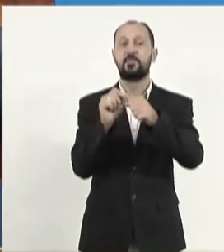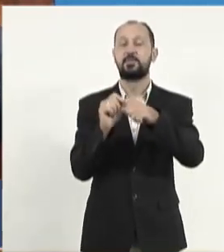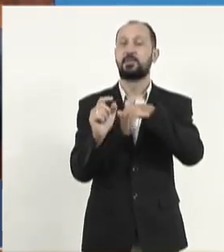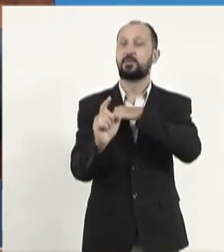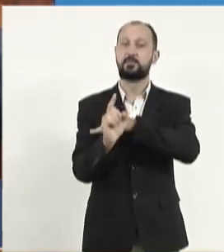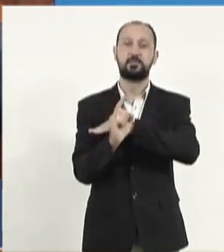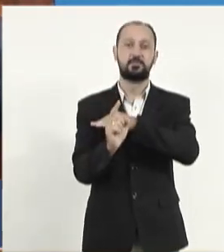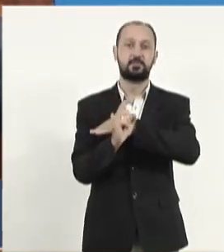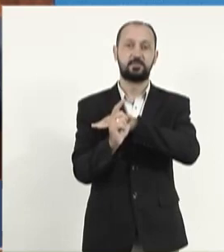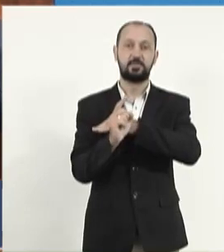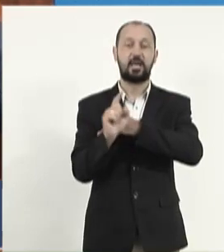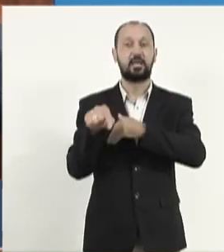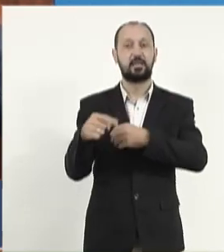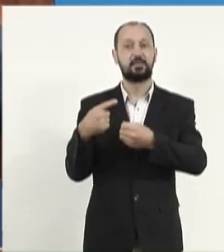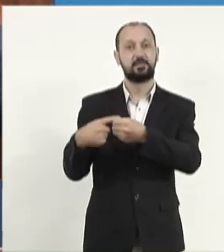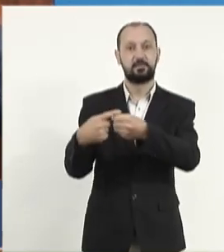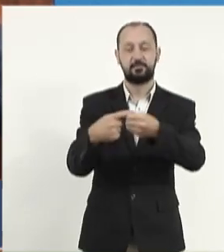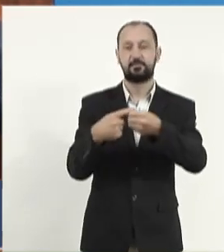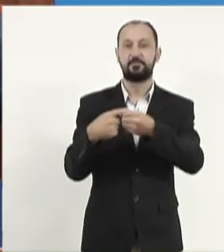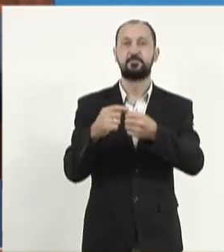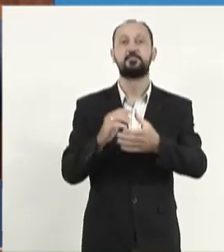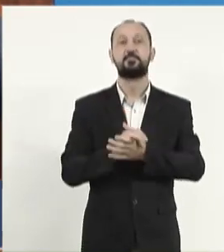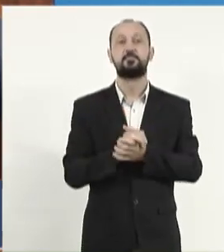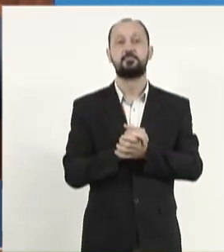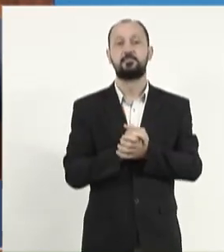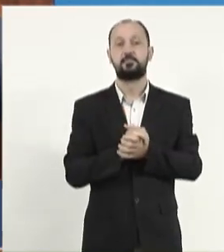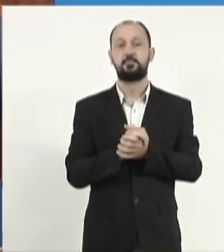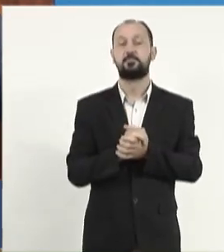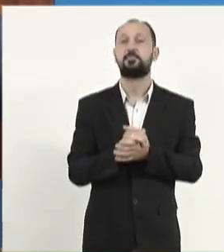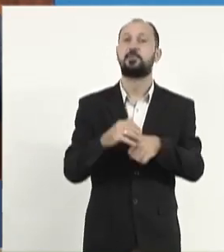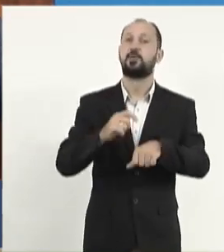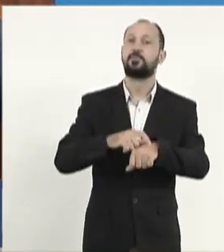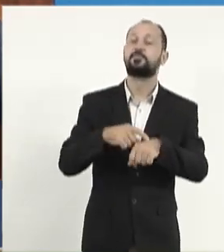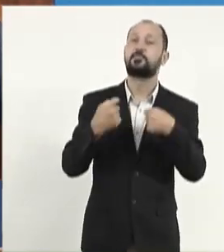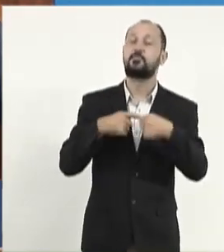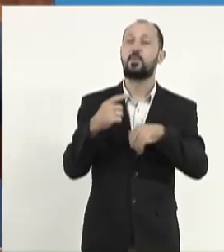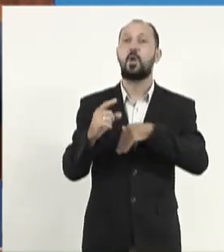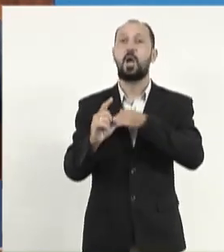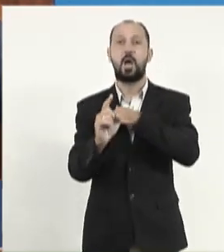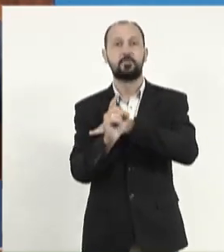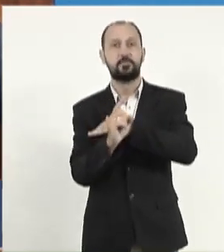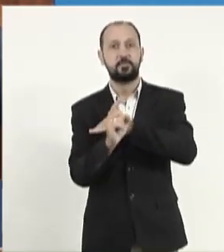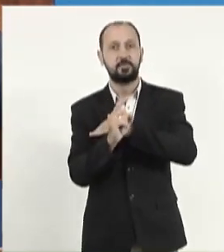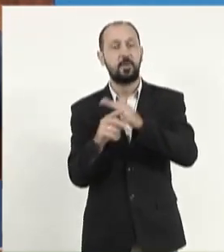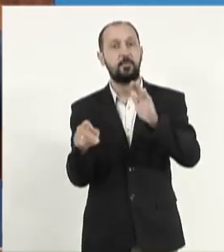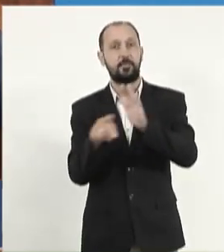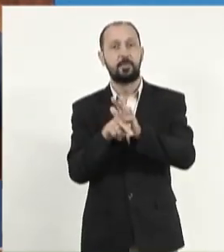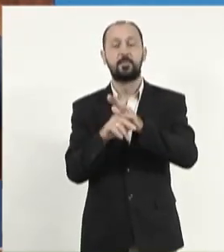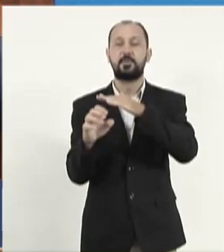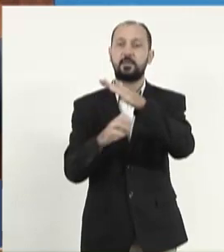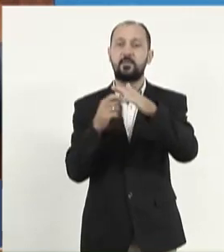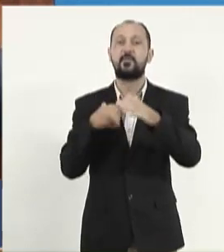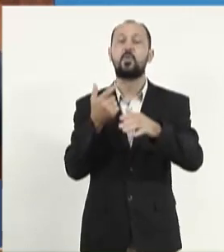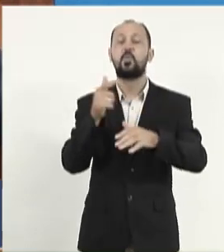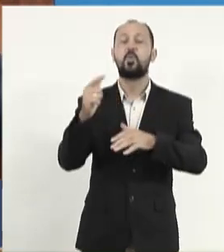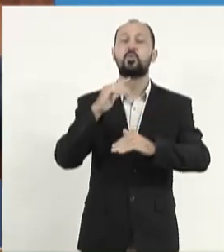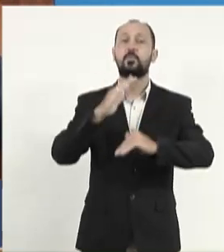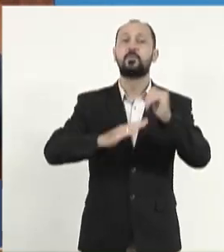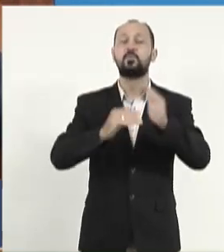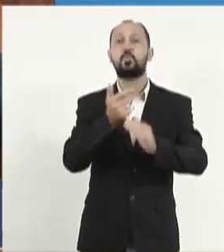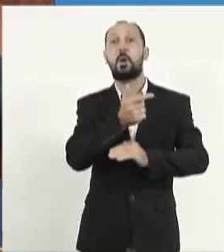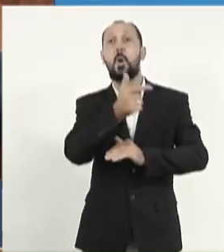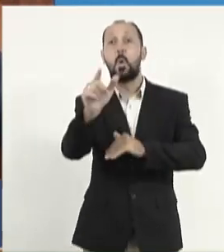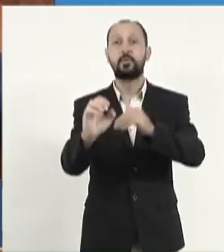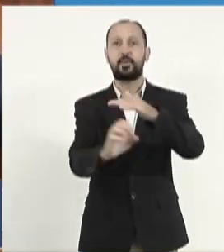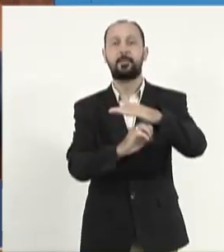prestação do serviço na cidade. Então, quando você precisa de um atendimento da Energisa, vai lá um funcionário de uma